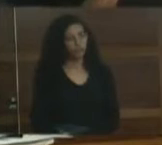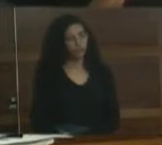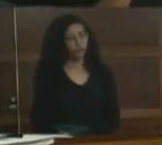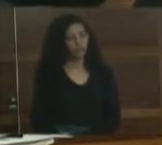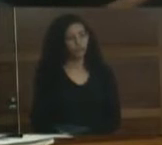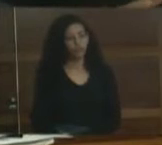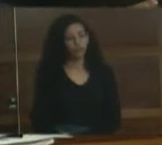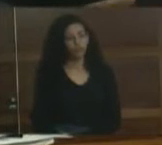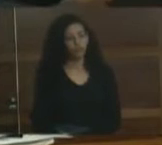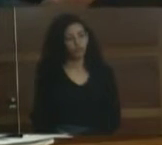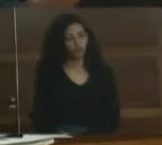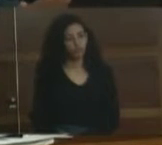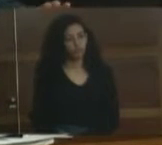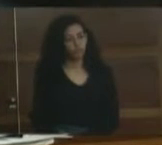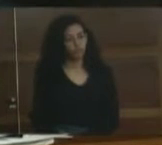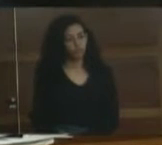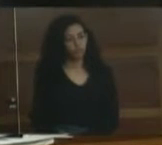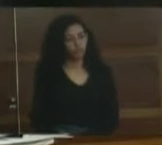a